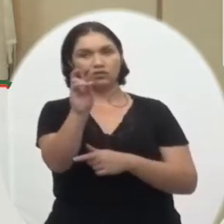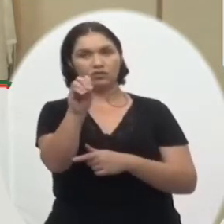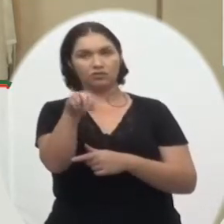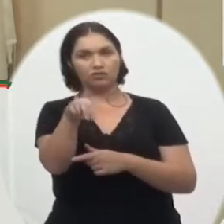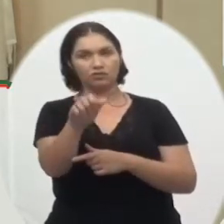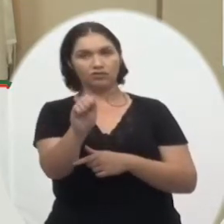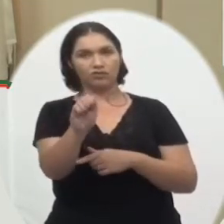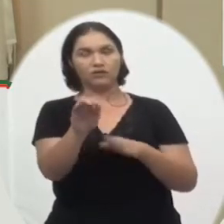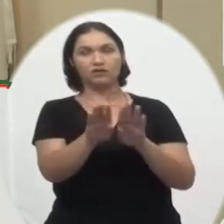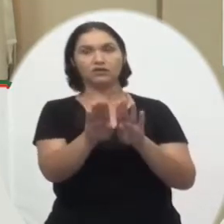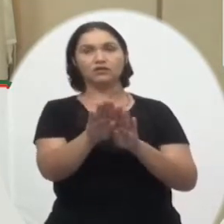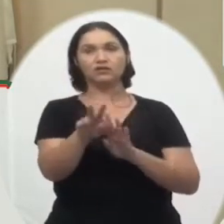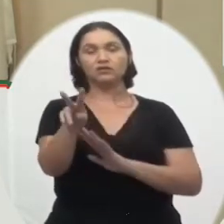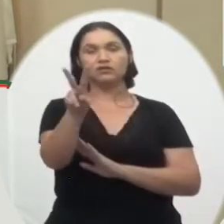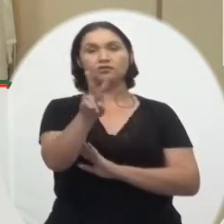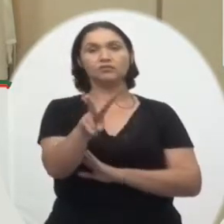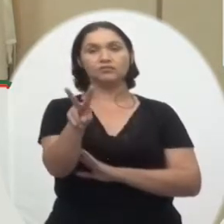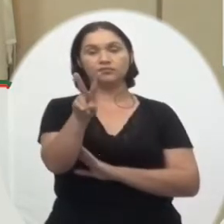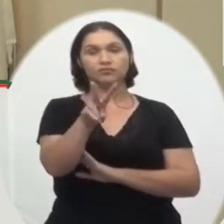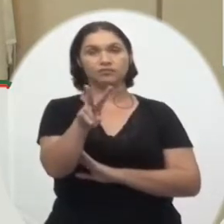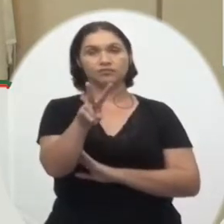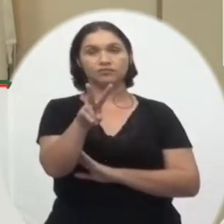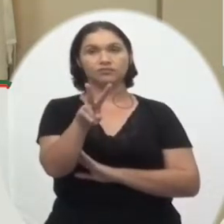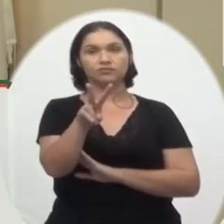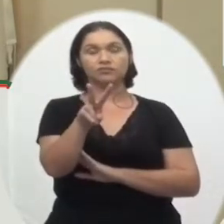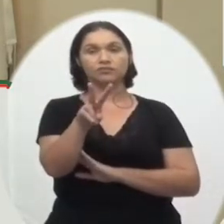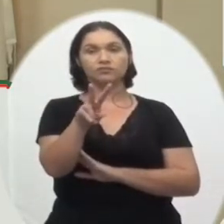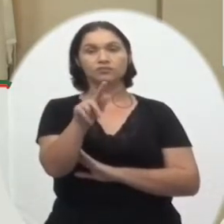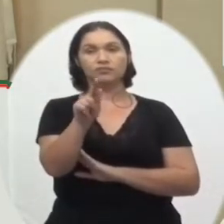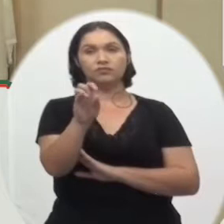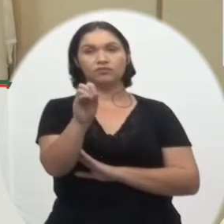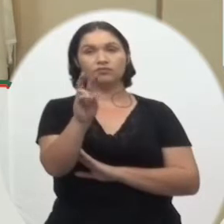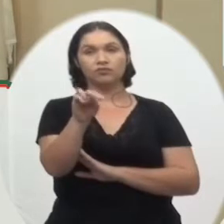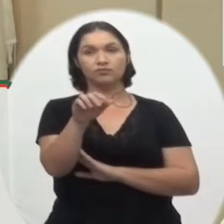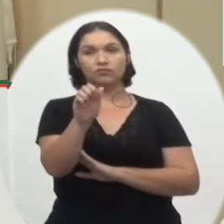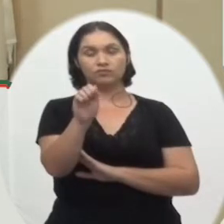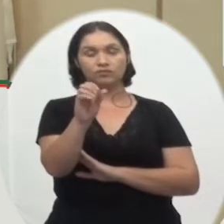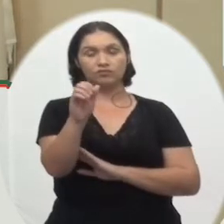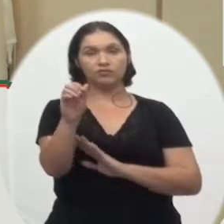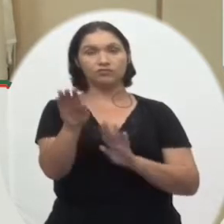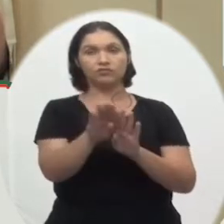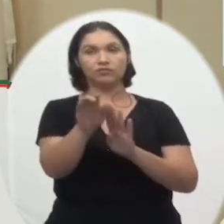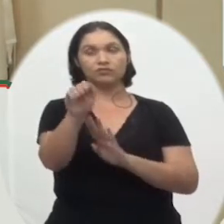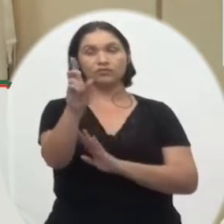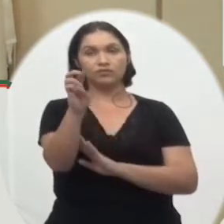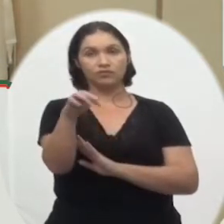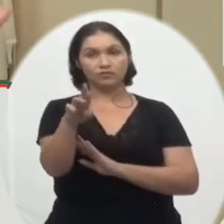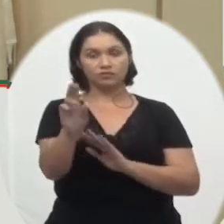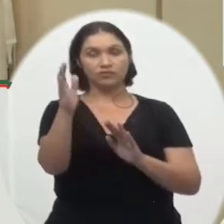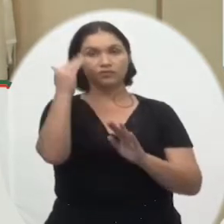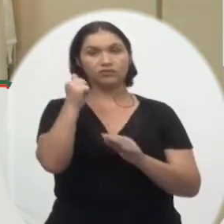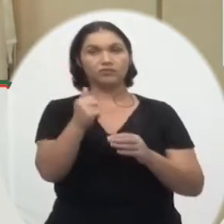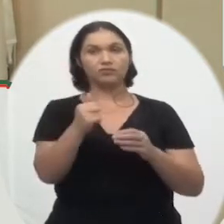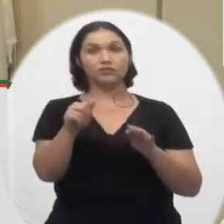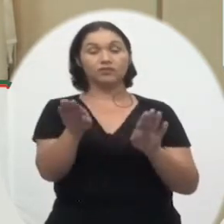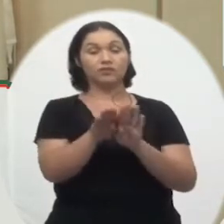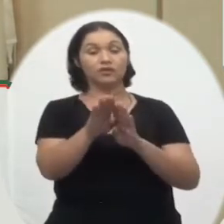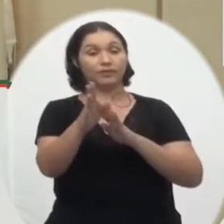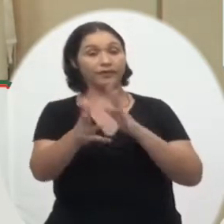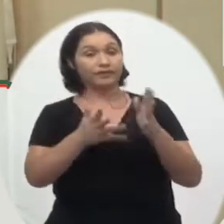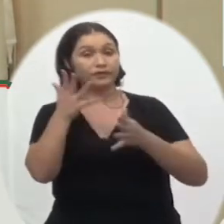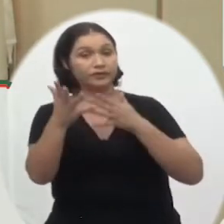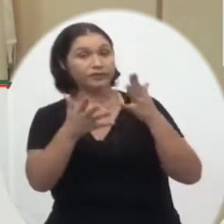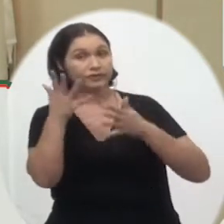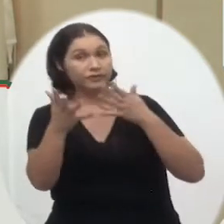somente quarta linha, atende bairro HG também. Então, depois, não sei se alguém vai discutir aqui o assunto, falar o tanto da população que é atendida